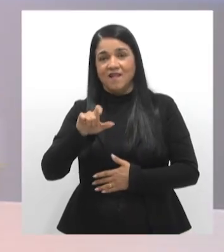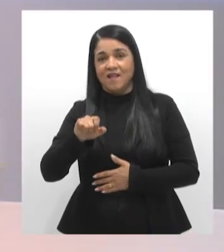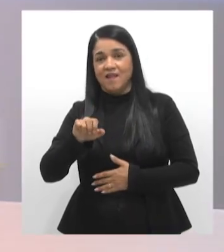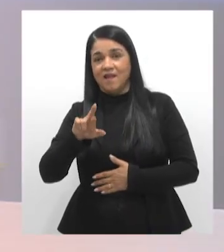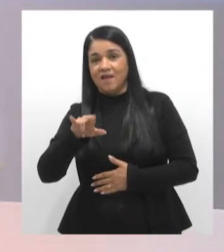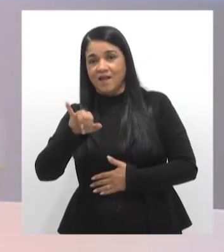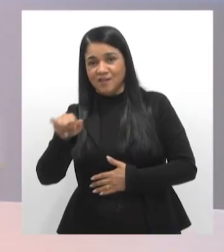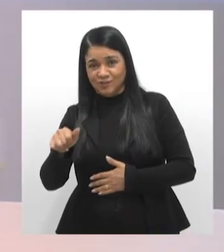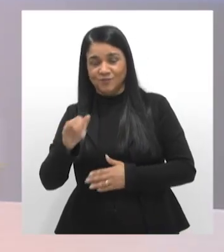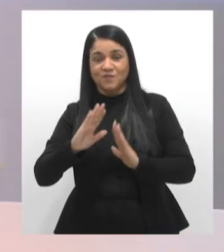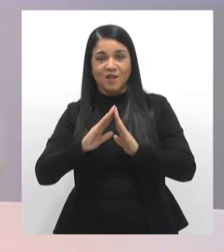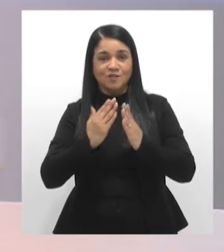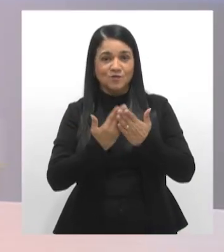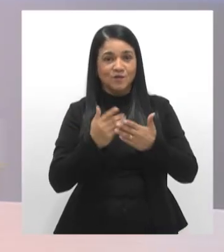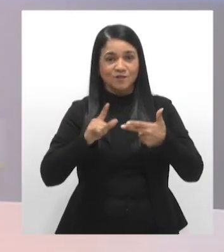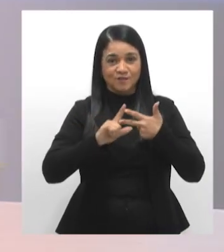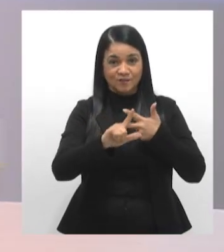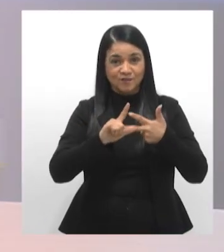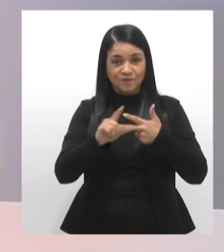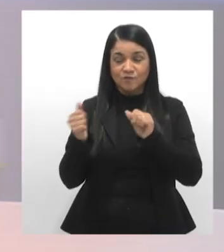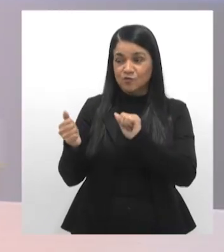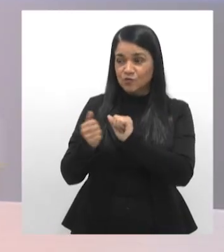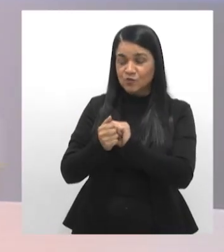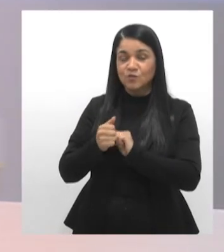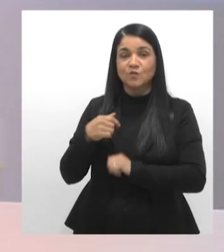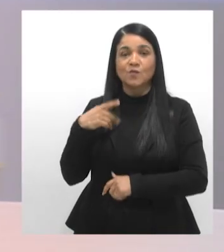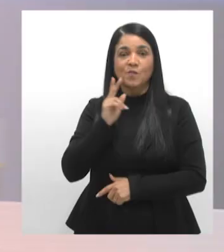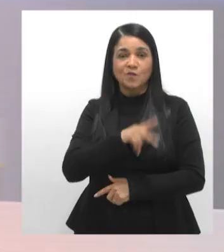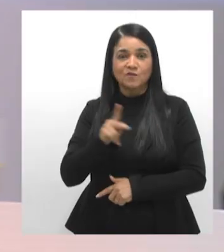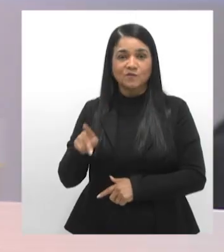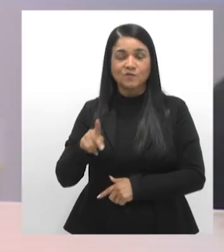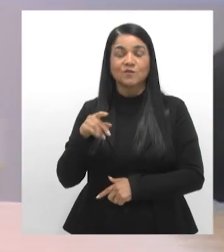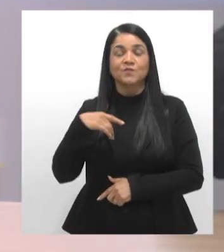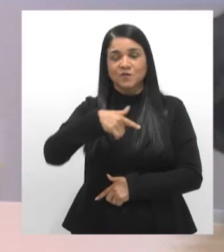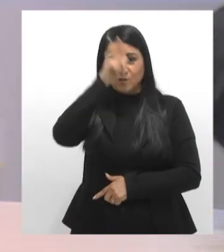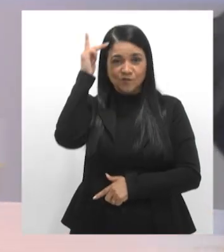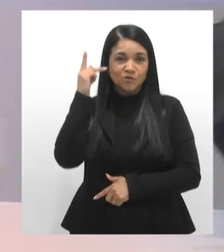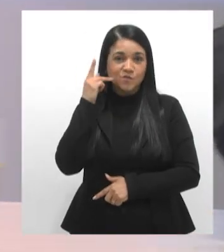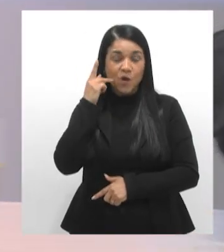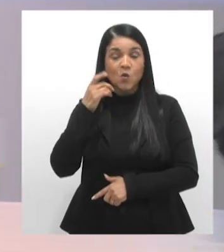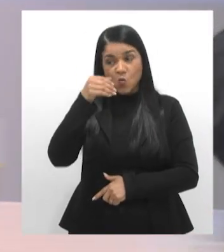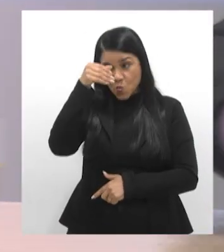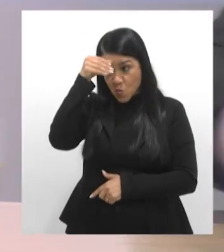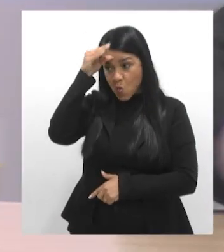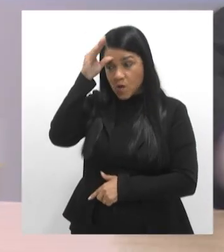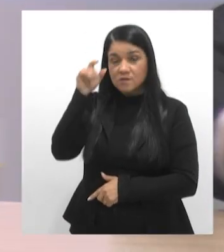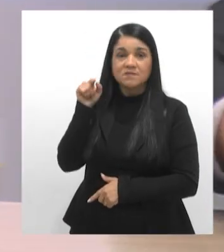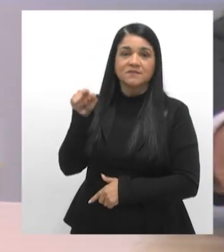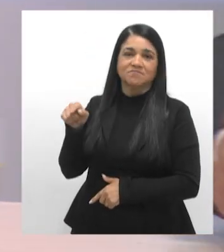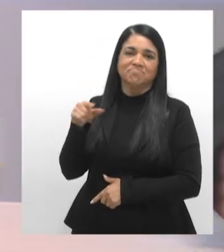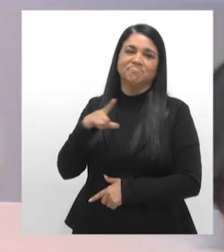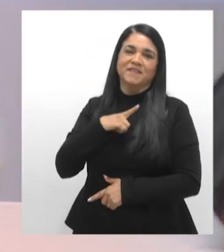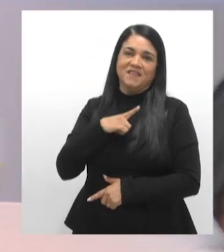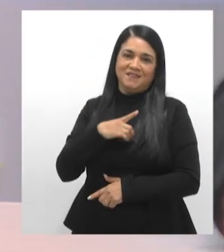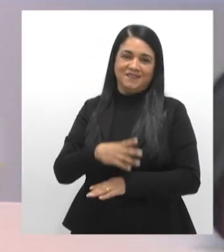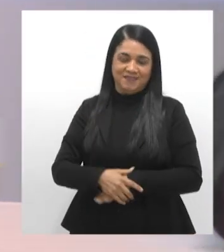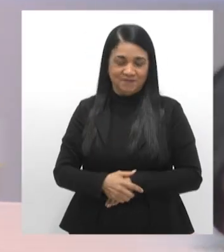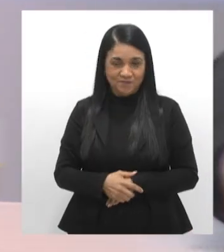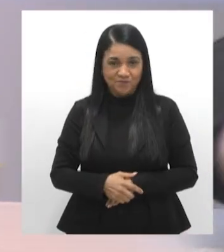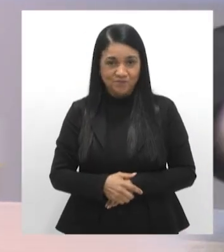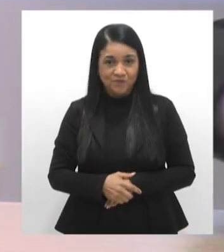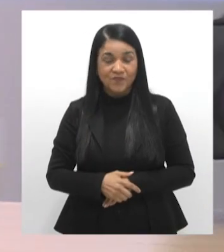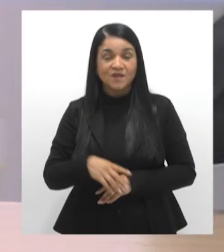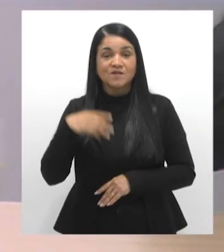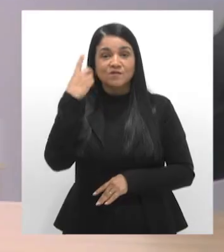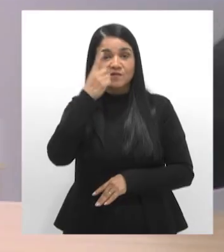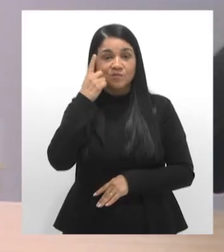Legislativo, junto com o deputado Luiz Paulo, que ninguém pode negar o conhecimento que o deputado possui. O deputado, quando foi no